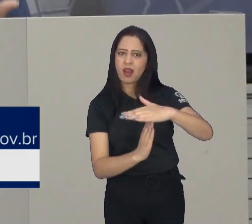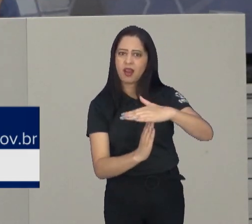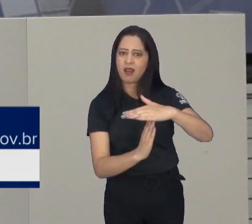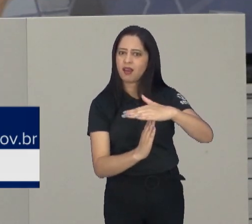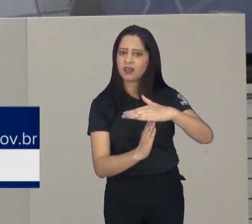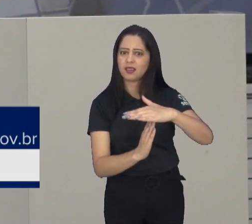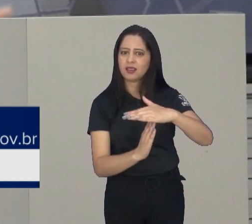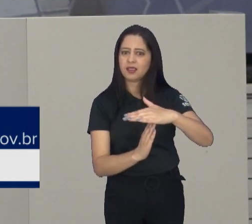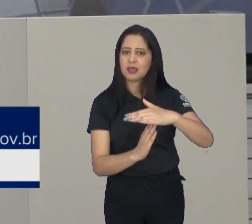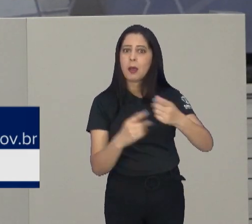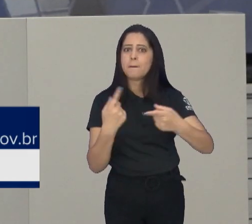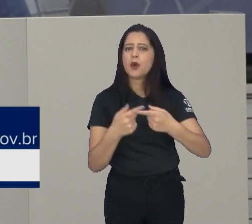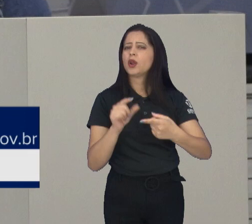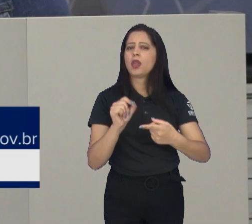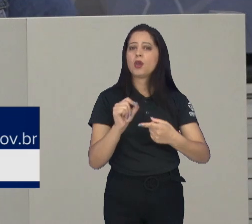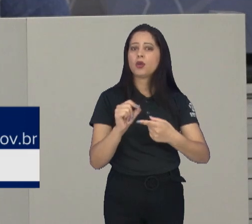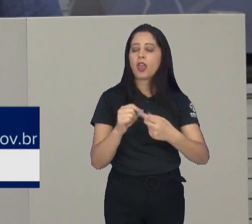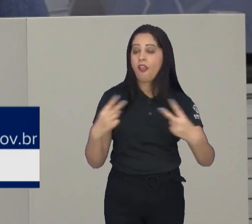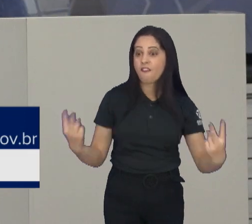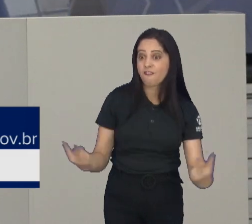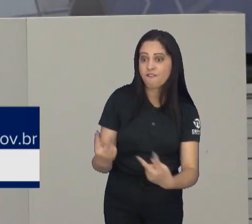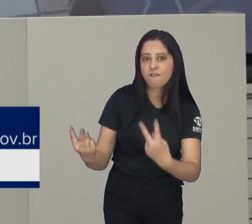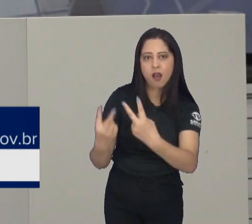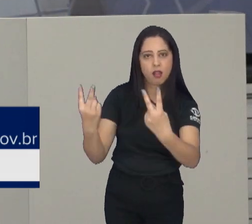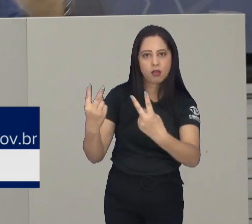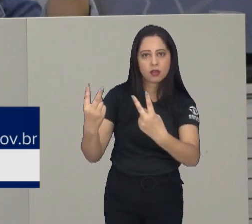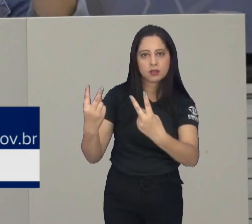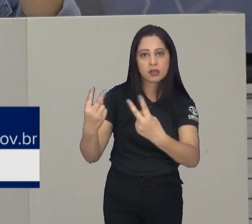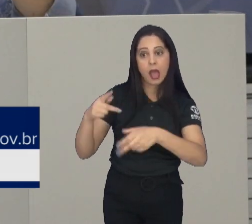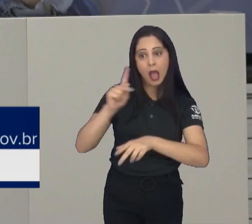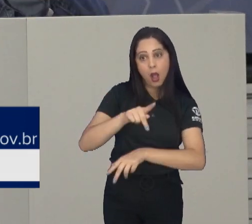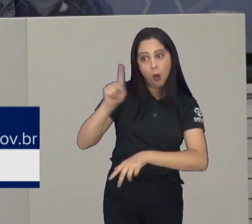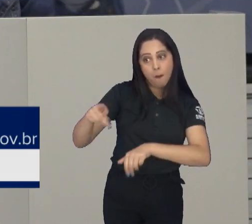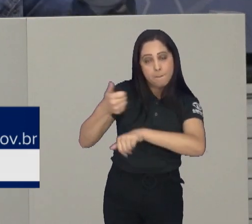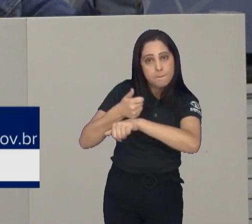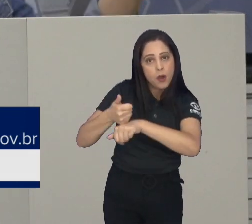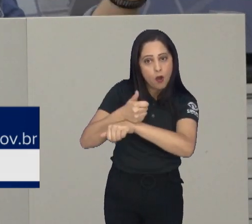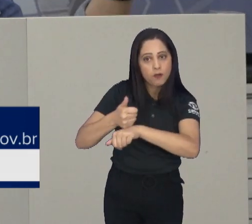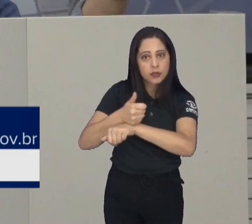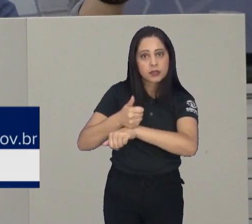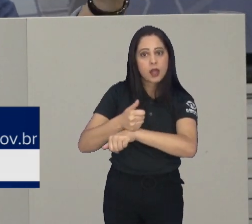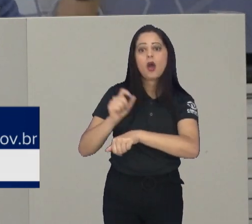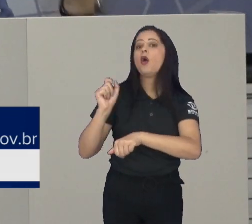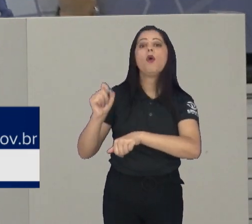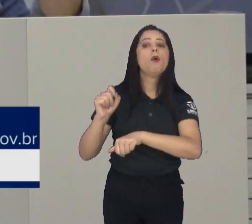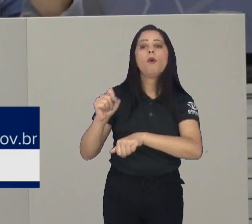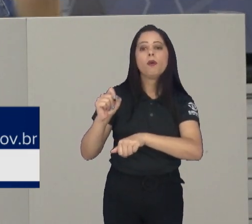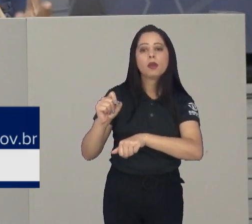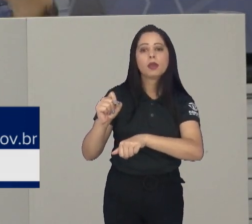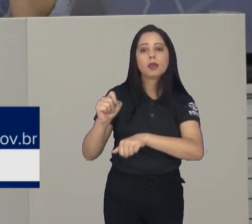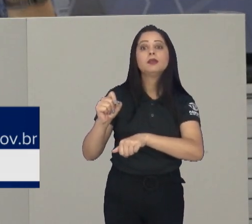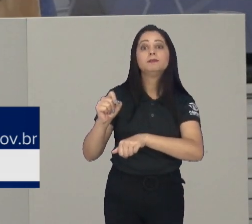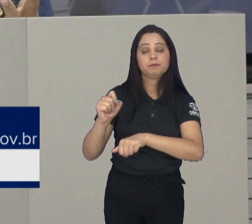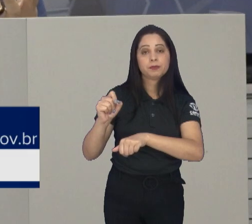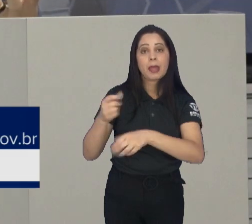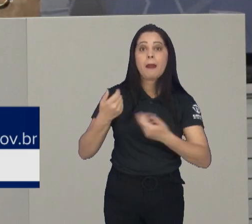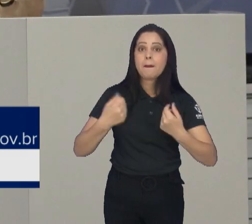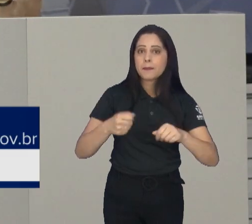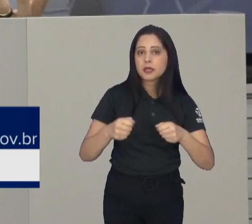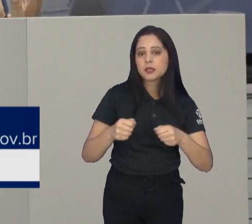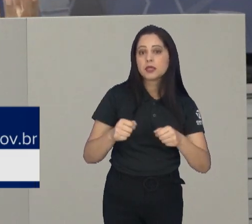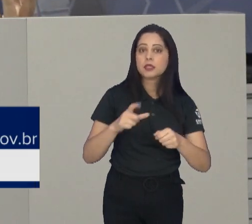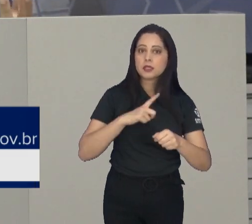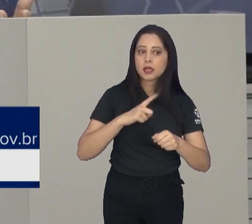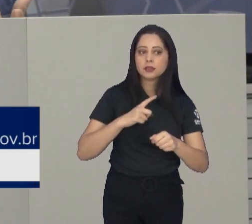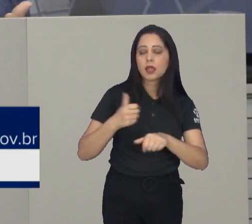porque o que valoriza mesmo a carreira do professor é a sua, na sua jornada, é um plano de carreira,